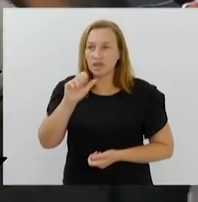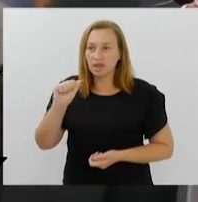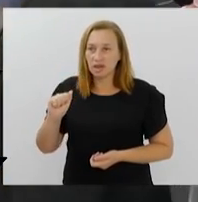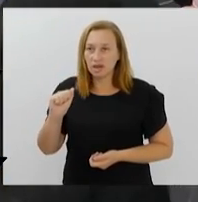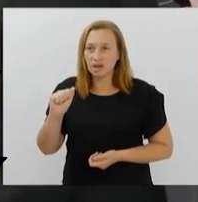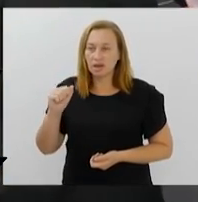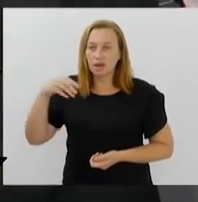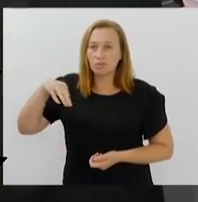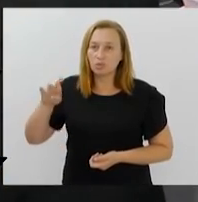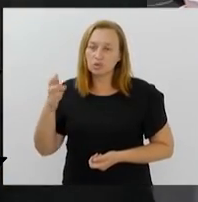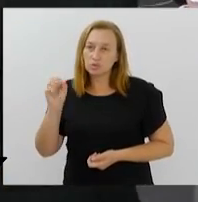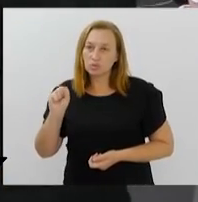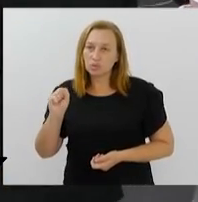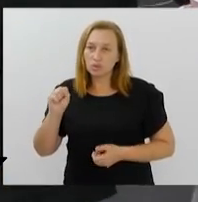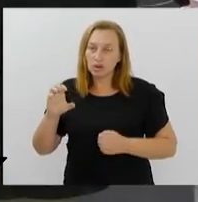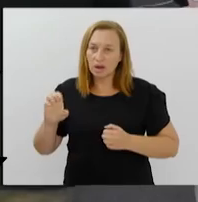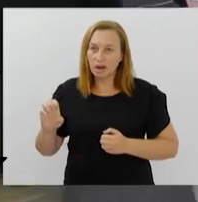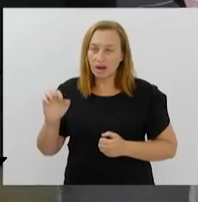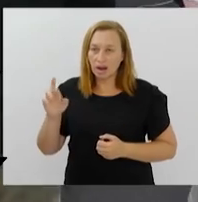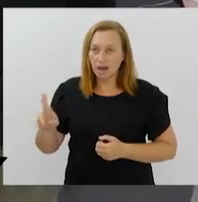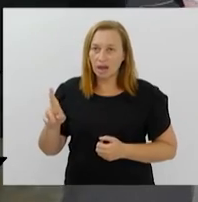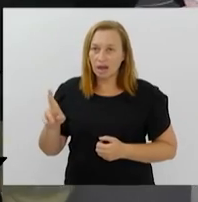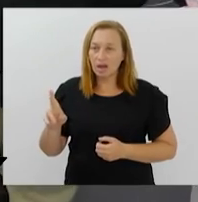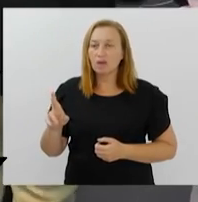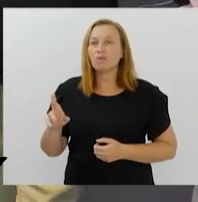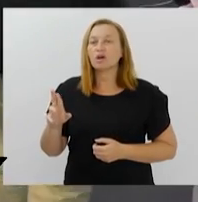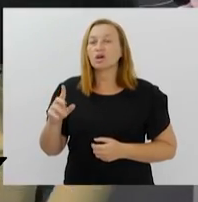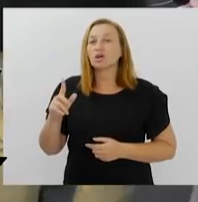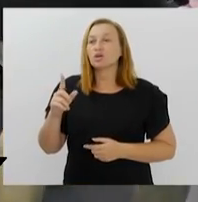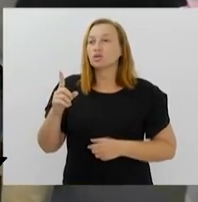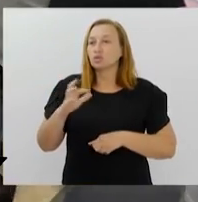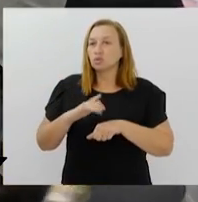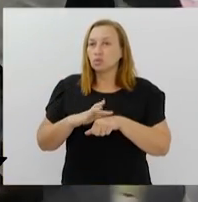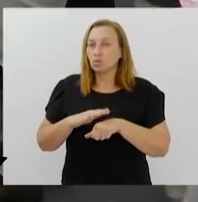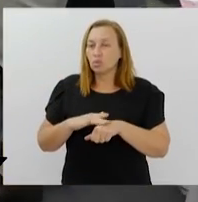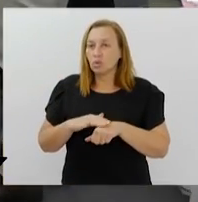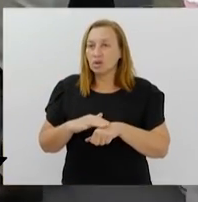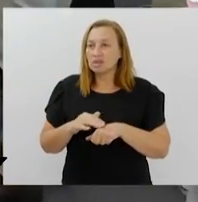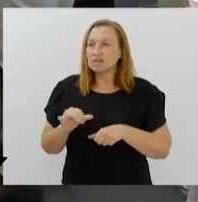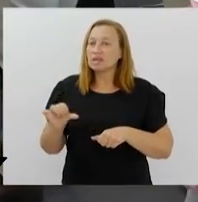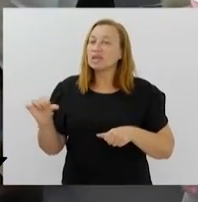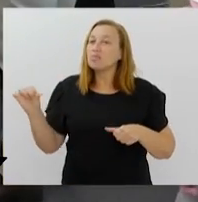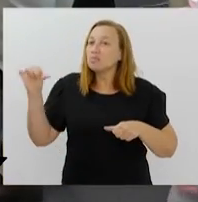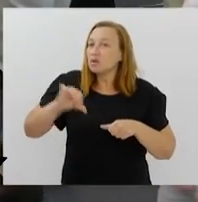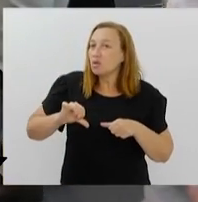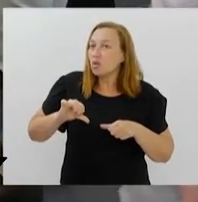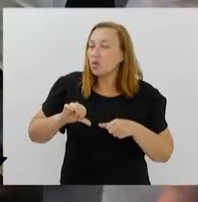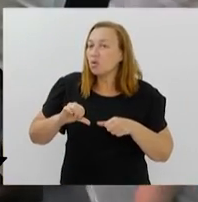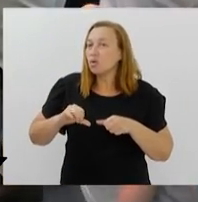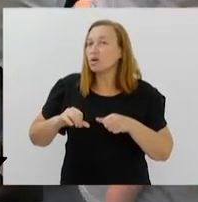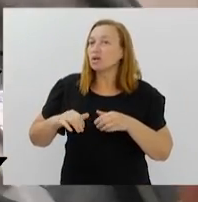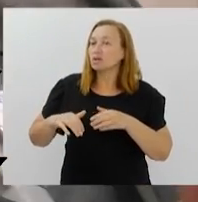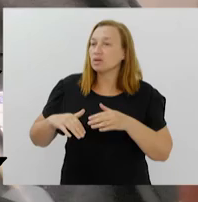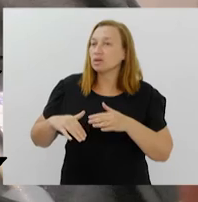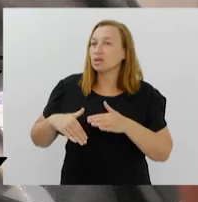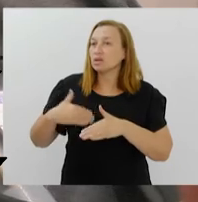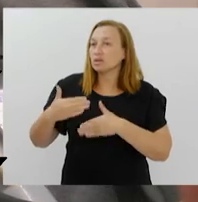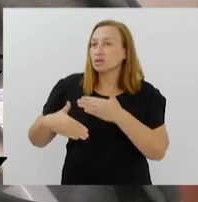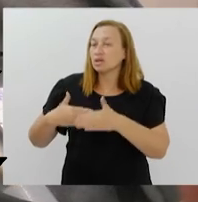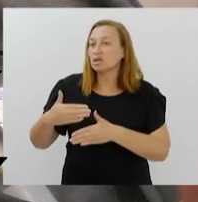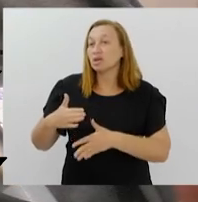uma doença degenerativa que piora com o tempo e que leva à